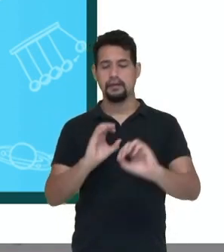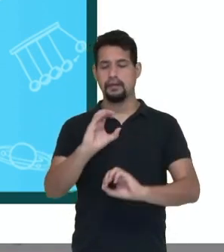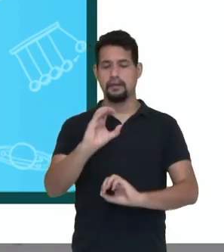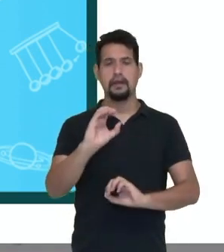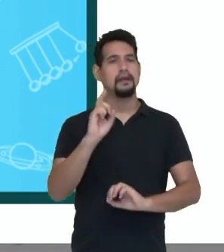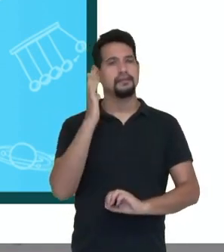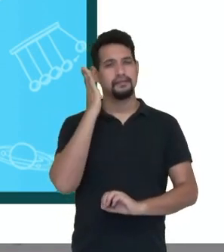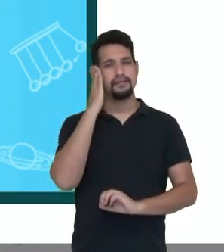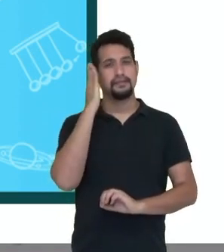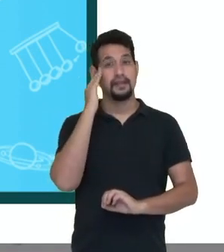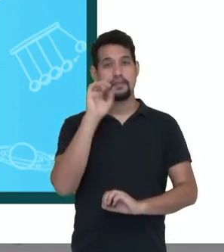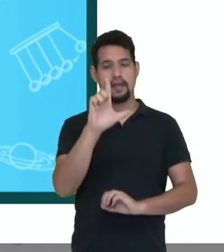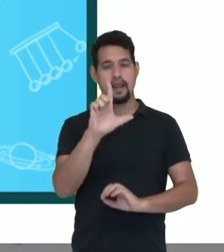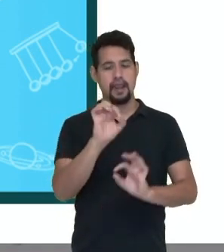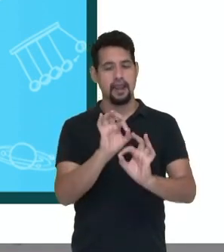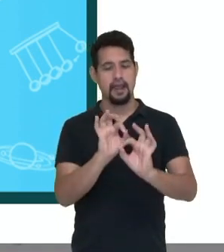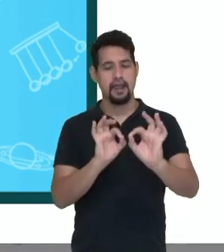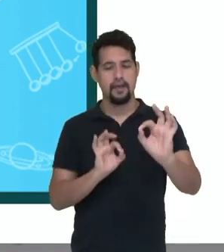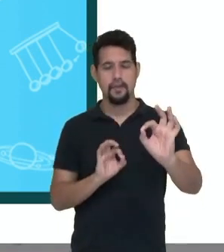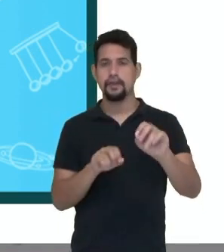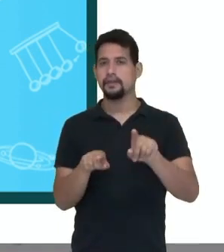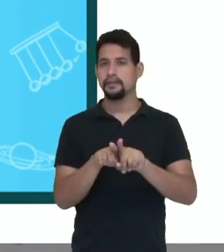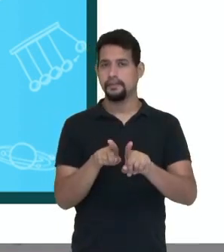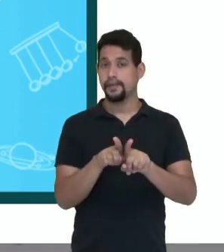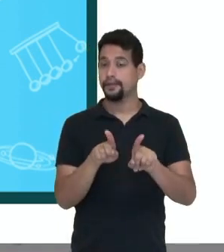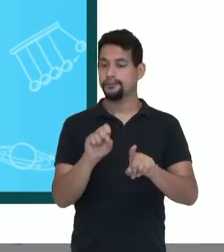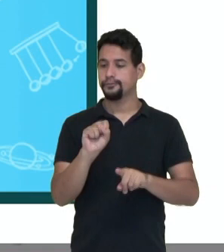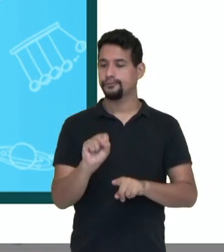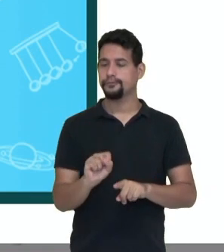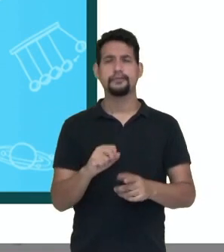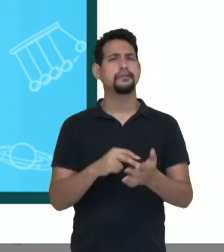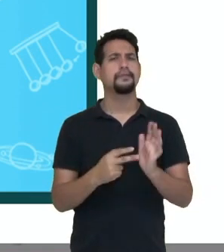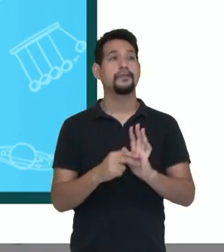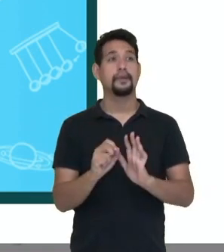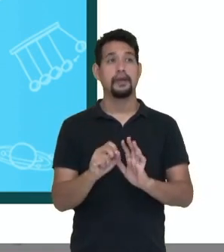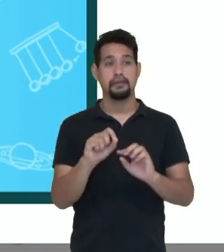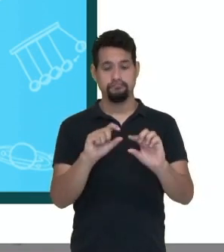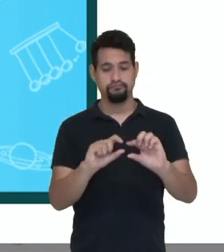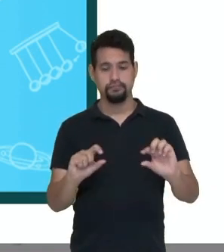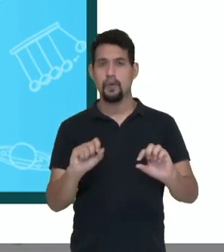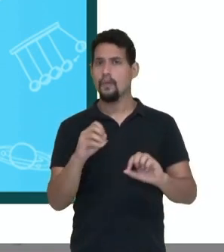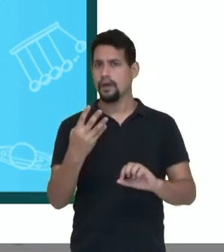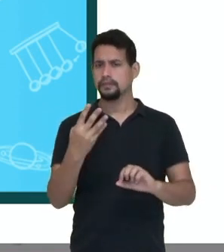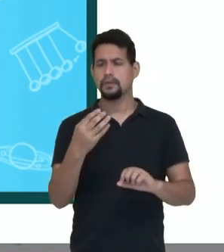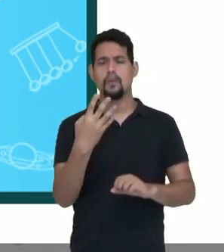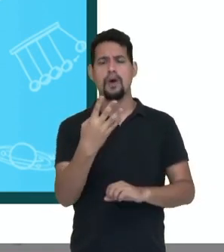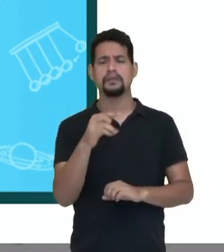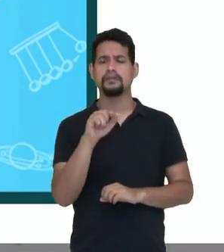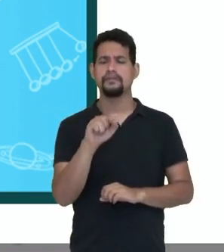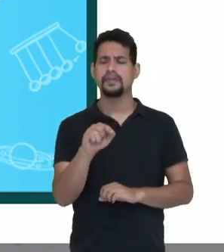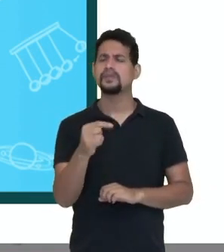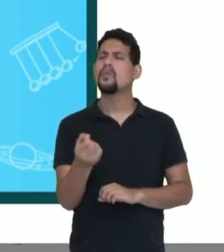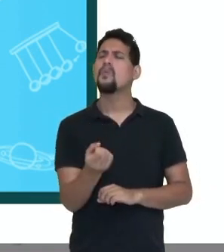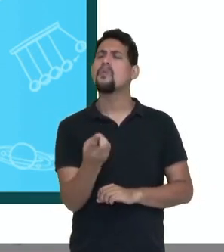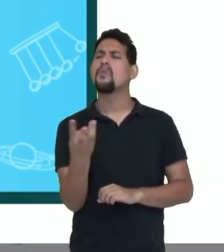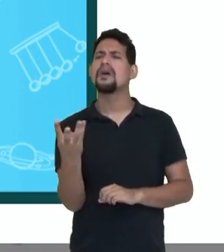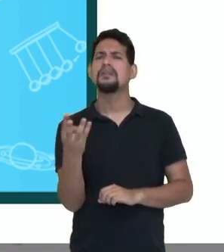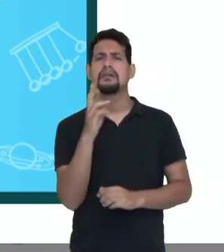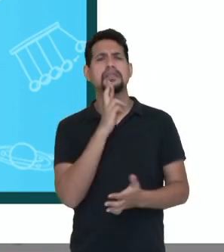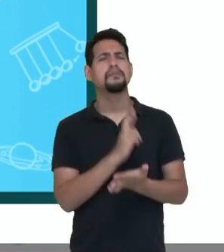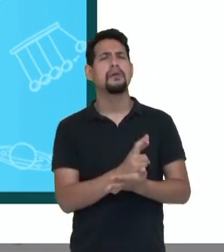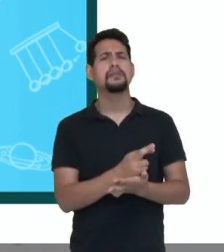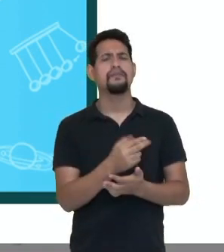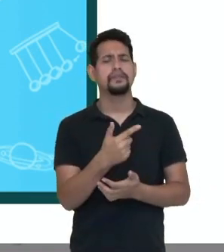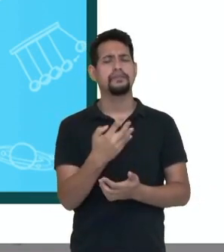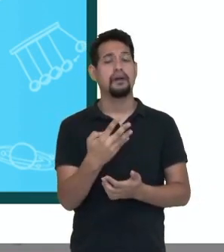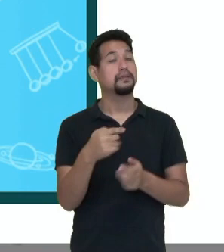gente sabe que a largura, né, do campo sul é 4. Então, 4 vezes quanto que vai dar 24, né?